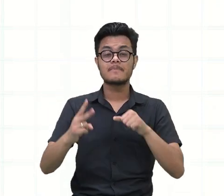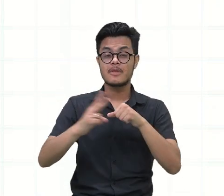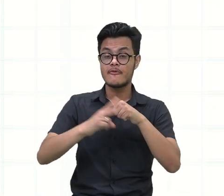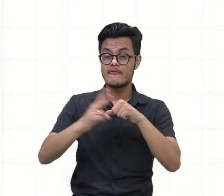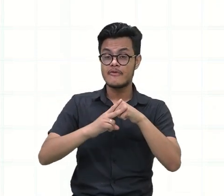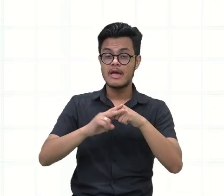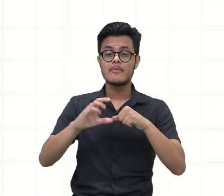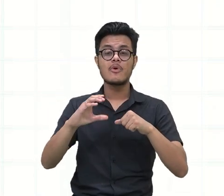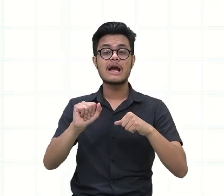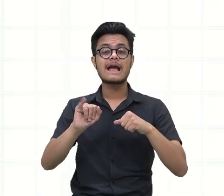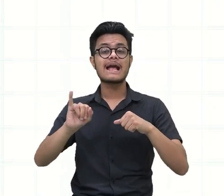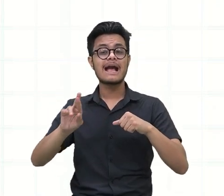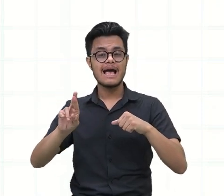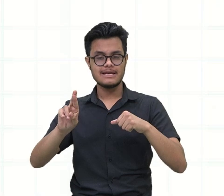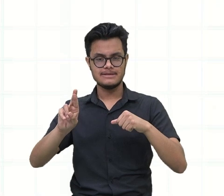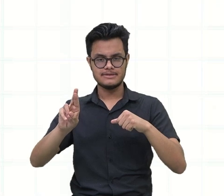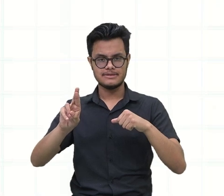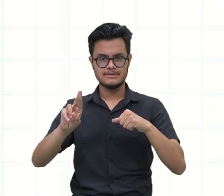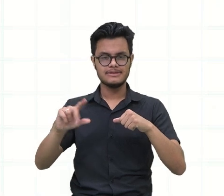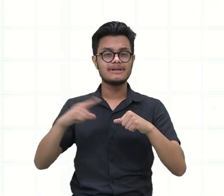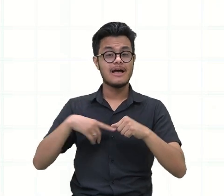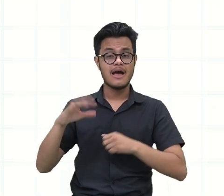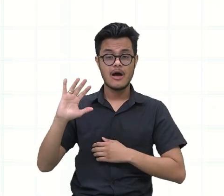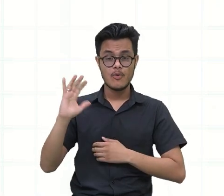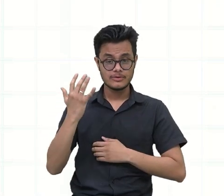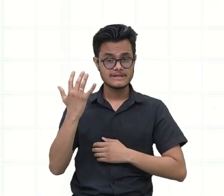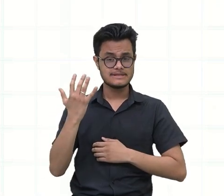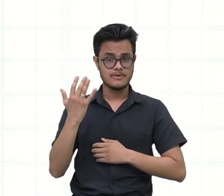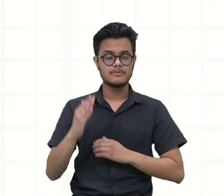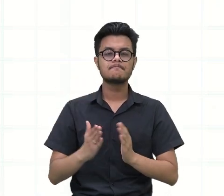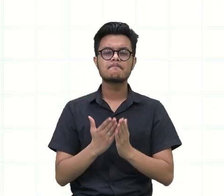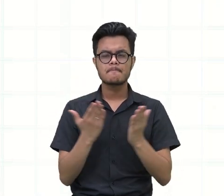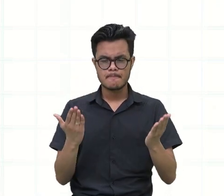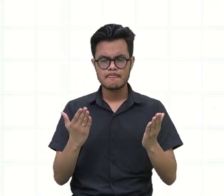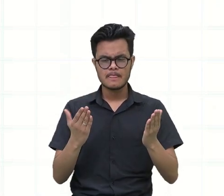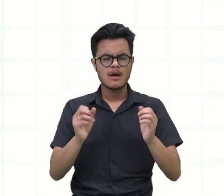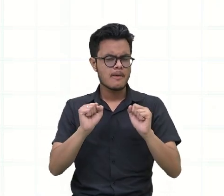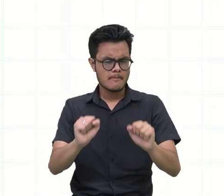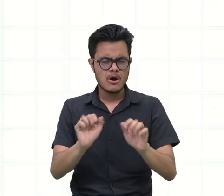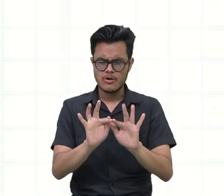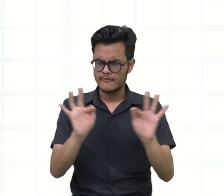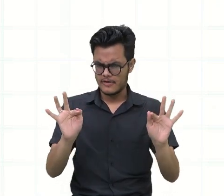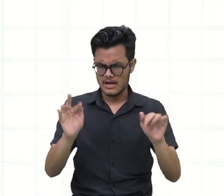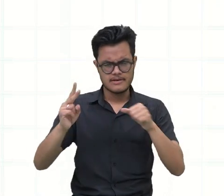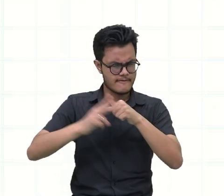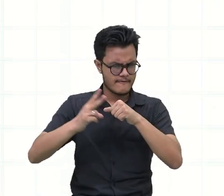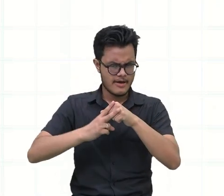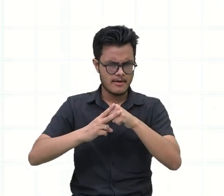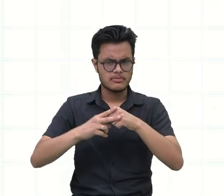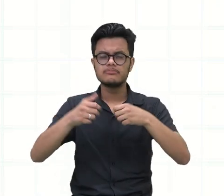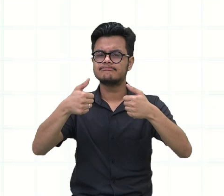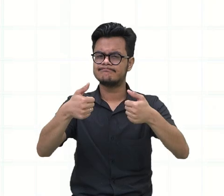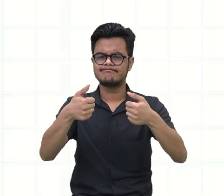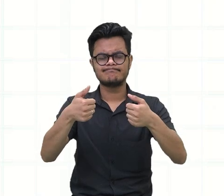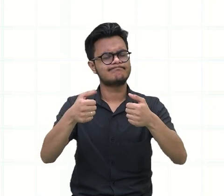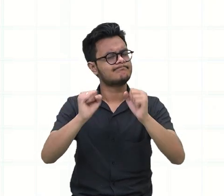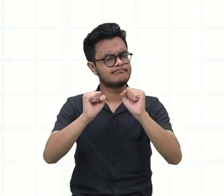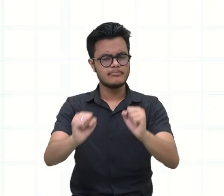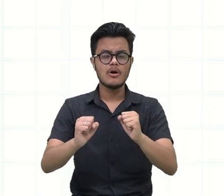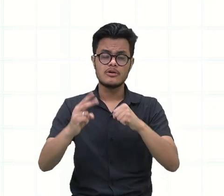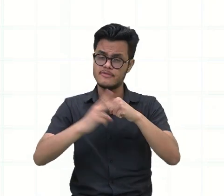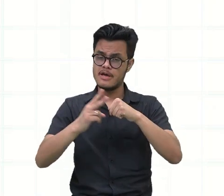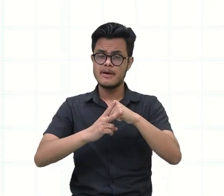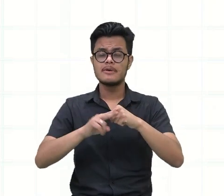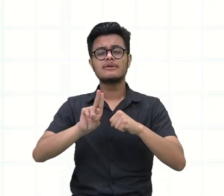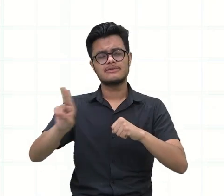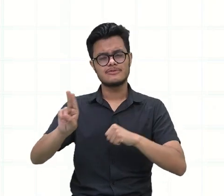cai aqui, ó. É um verbo de ação. Então, eu posso dizer que é uma frase verbal? Posso. Posso dizer que é uma frase